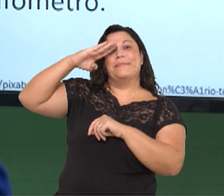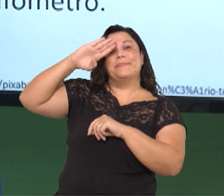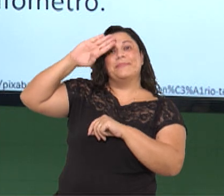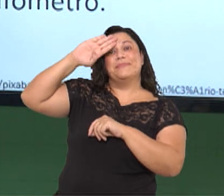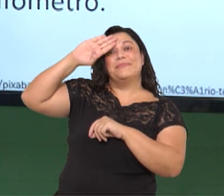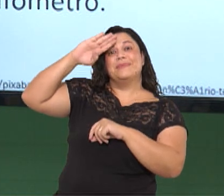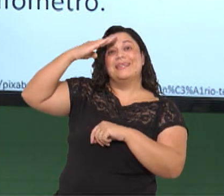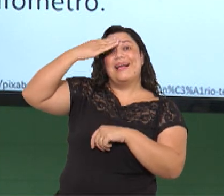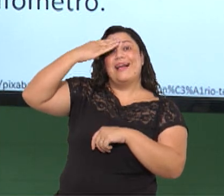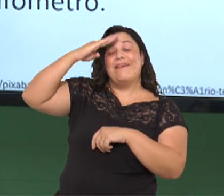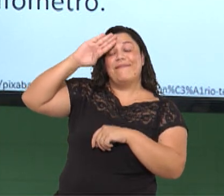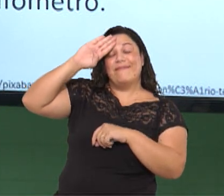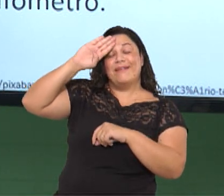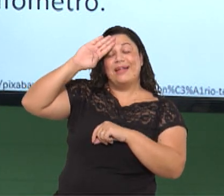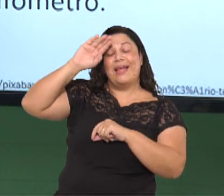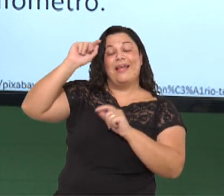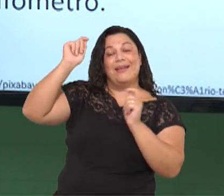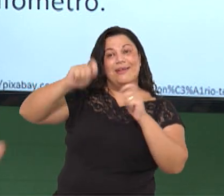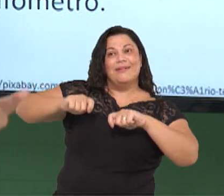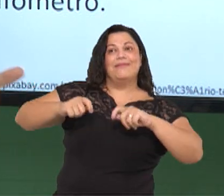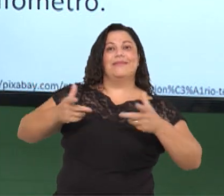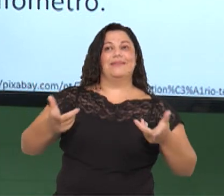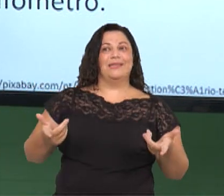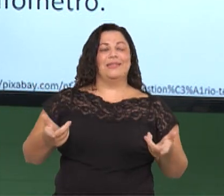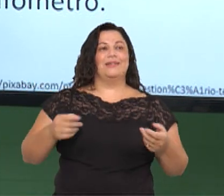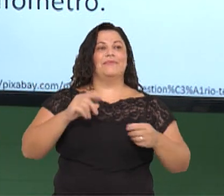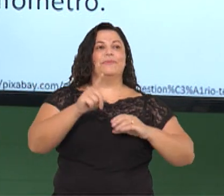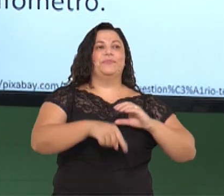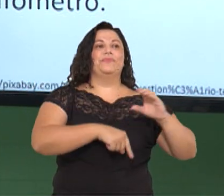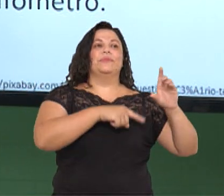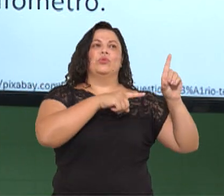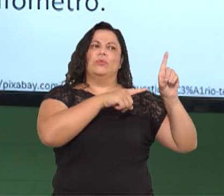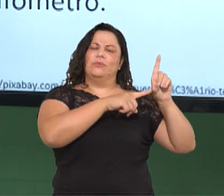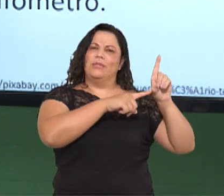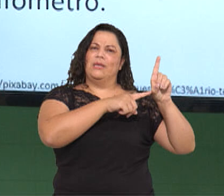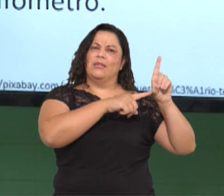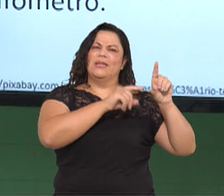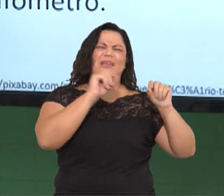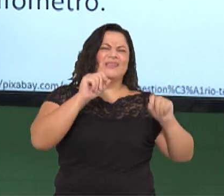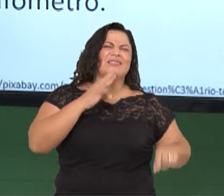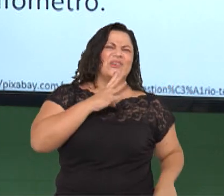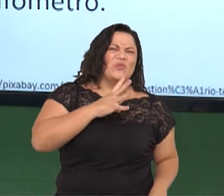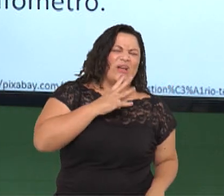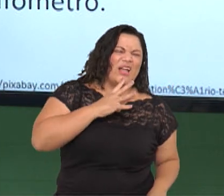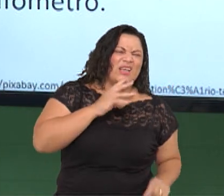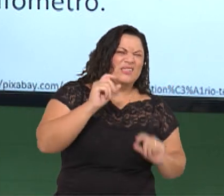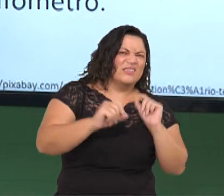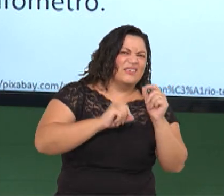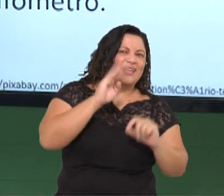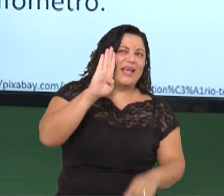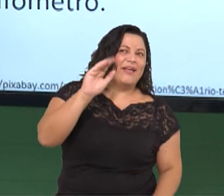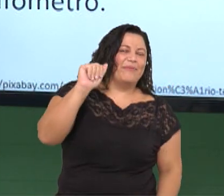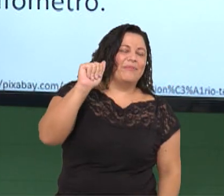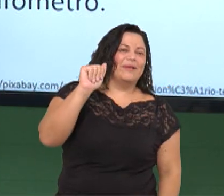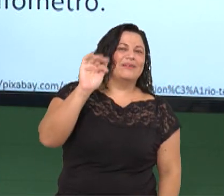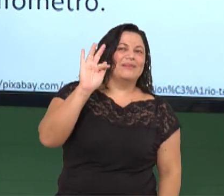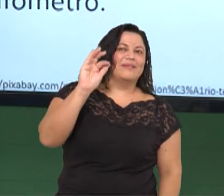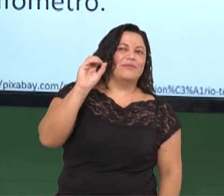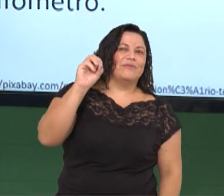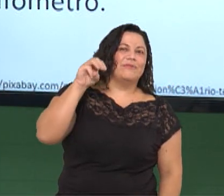Ótimo, para medir a temperatura do nosso corpo. E por último eu tenho o bafômetro. Será que vocês sabem o que é esse bafômetro?